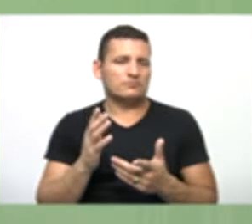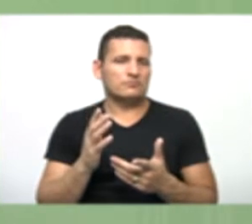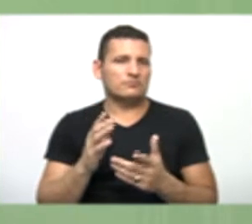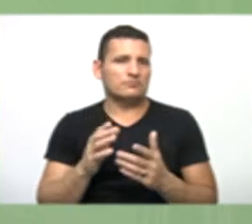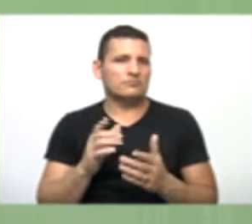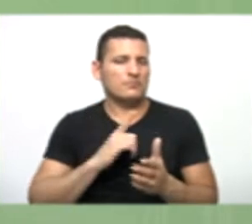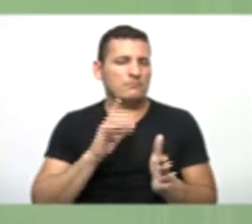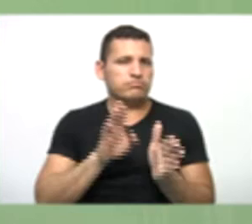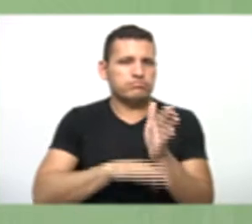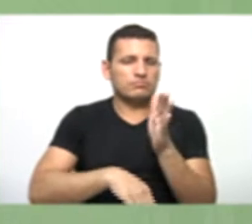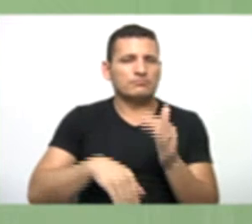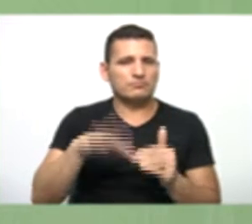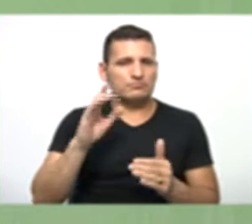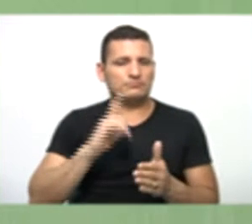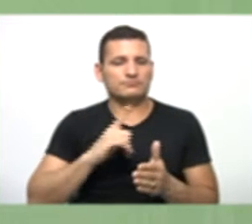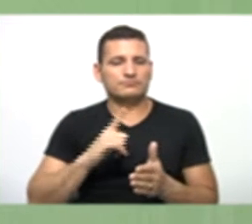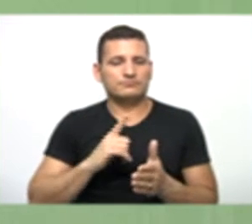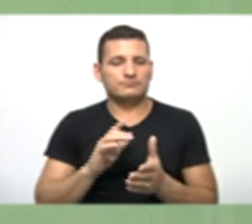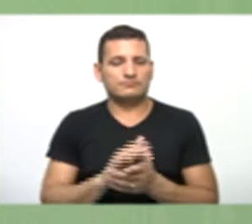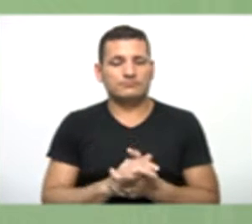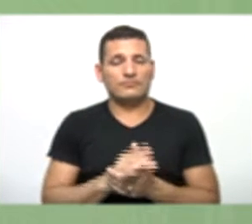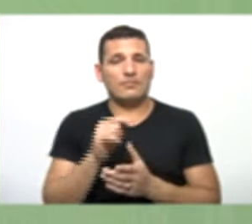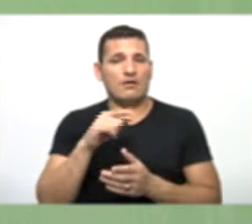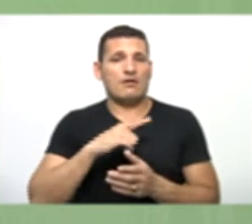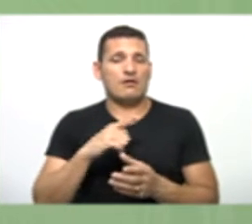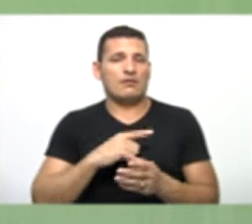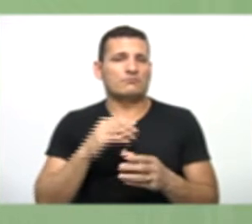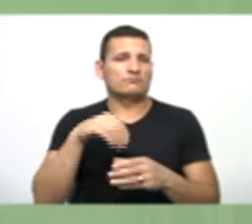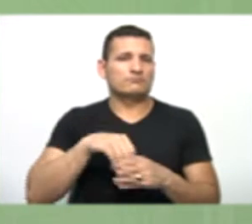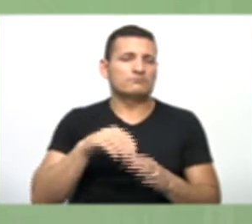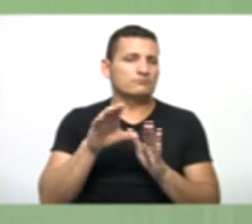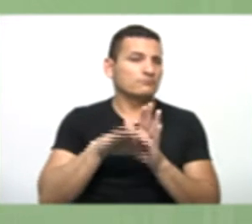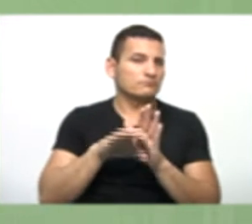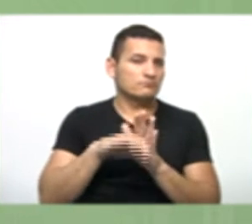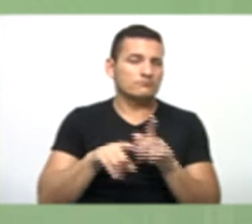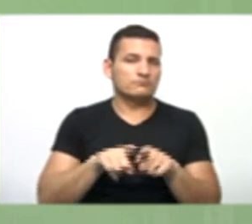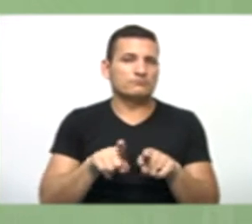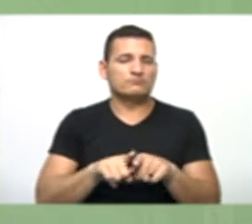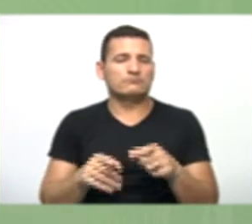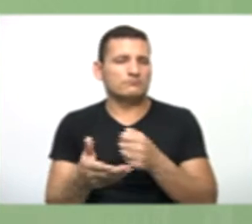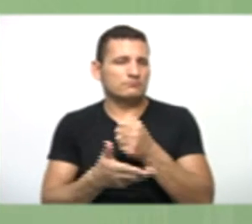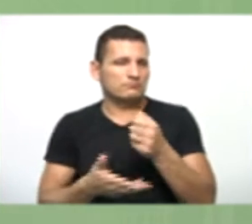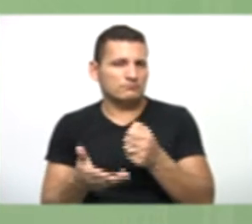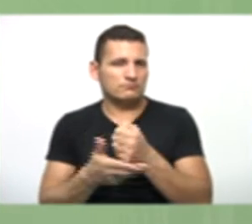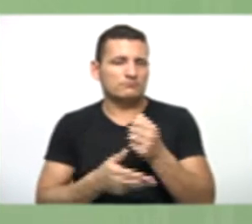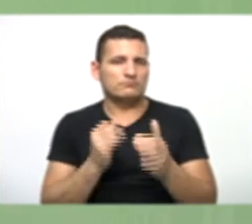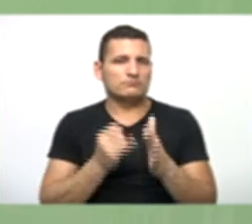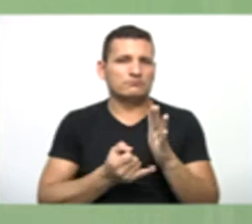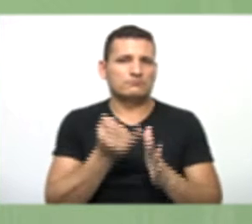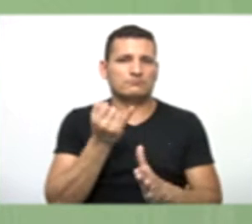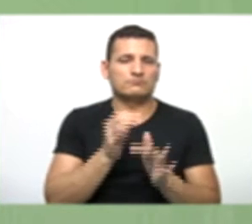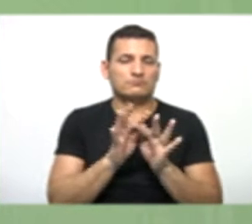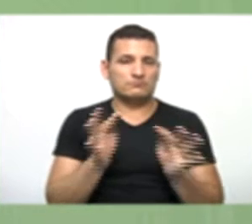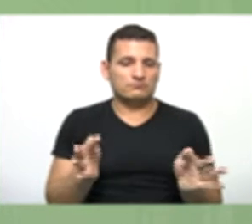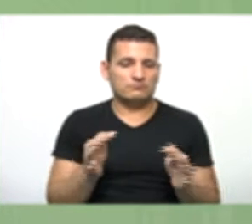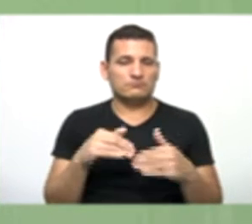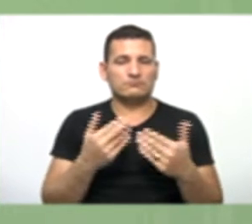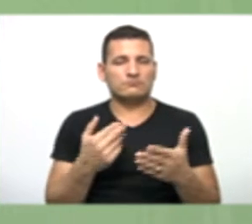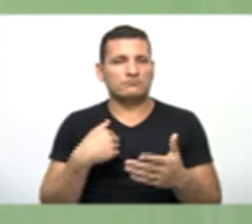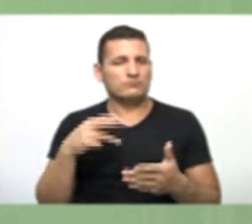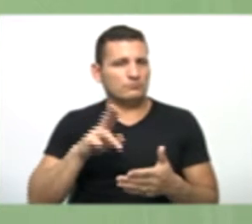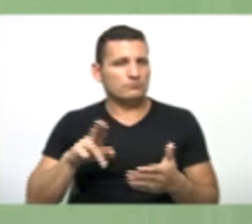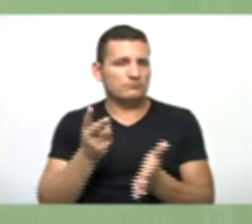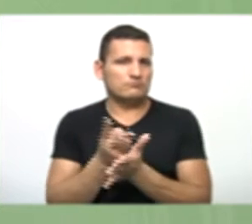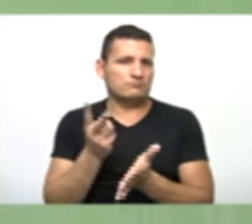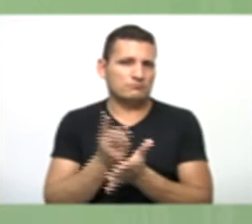mais descontos. Incorpora os conceitos das relações básicas de juros simples. Então eu utilizo a mesma ideia do